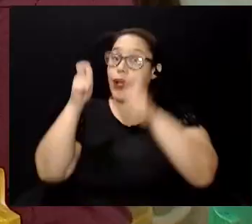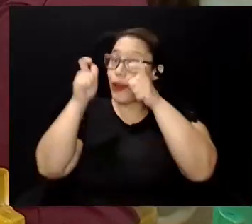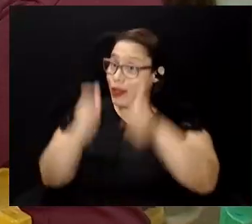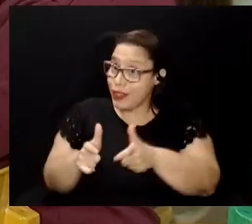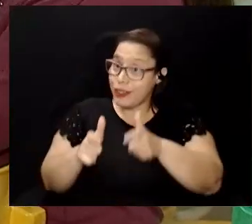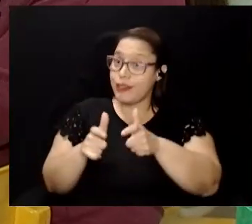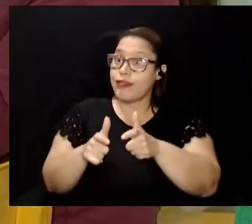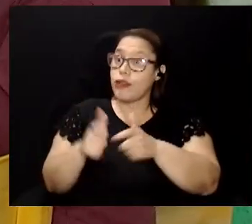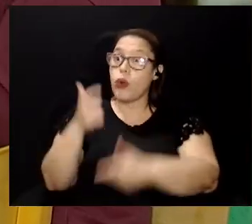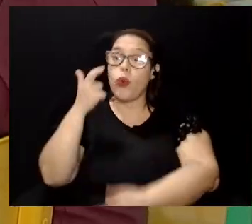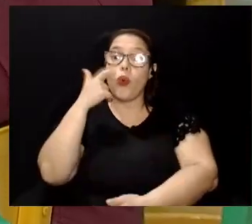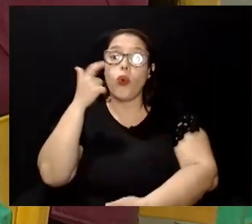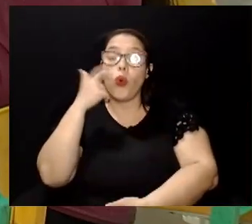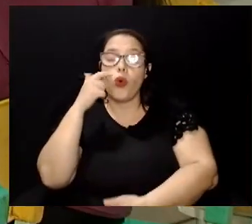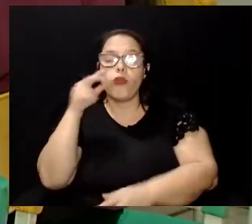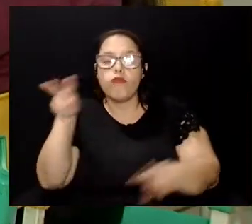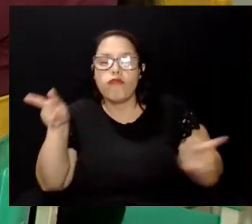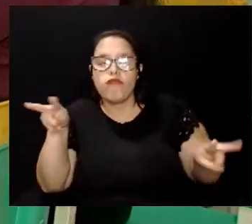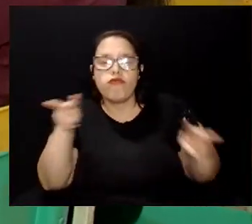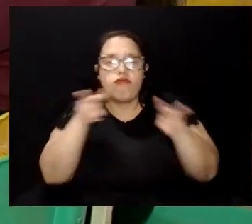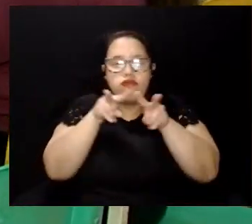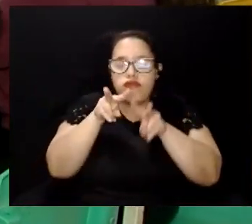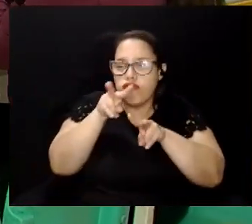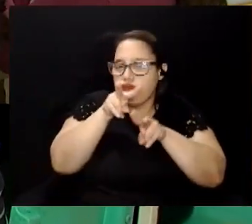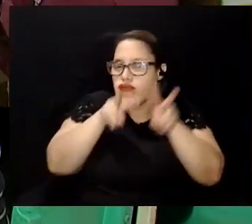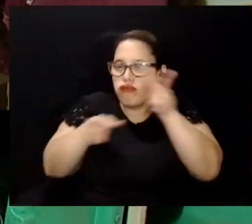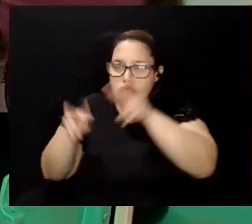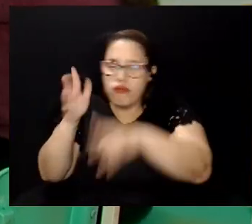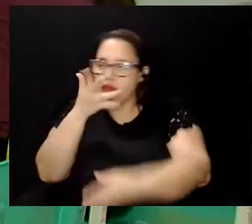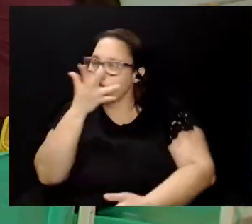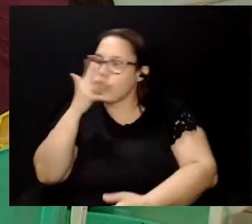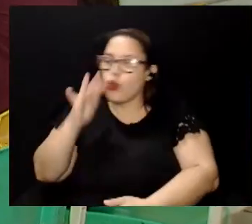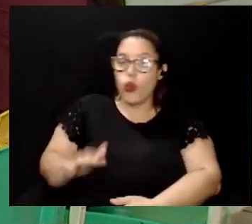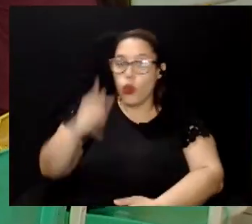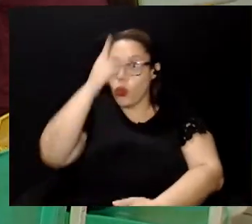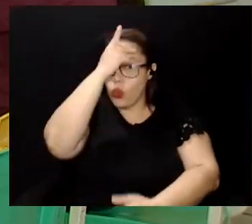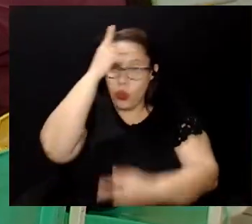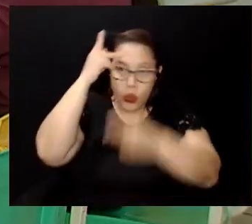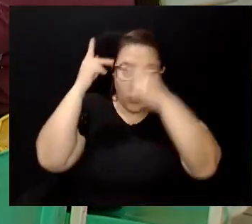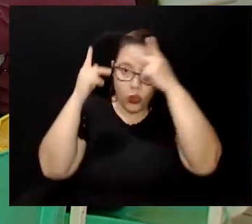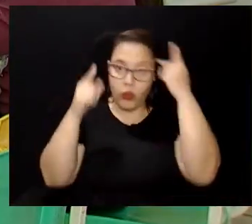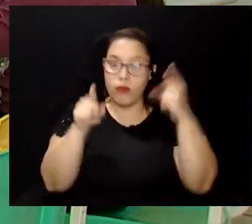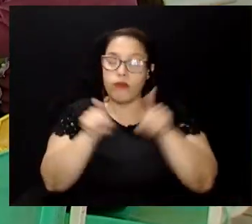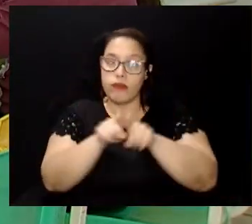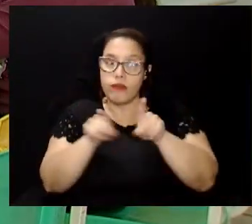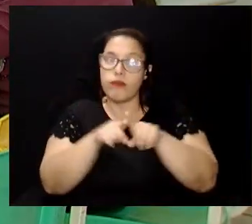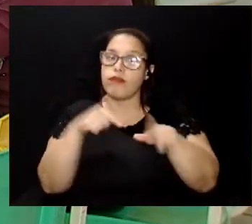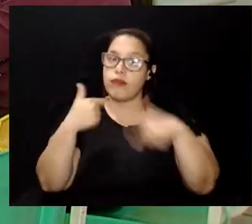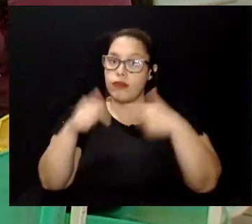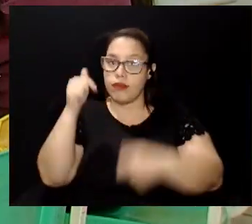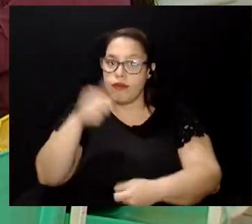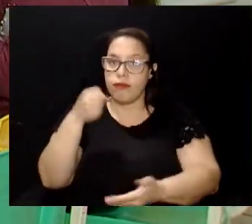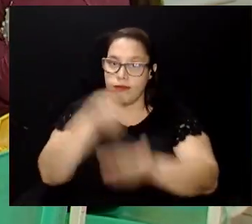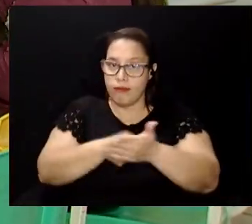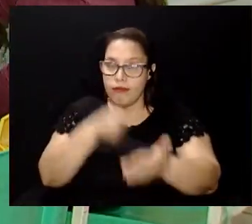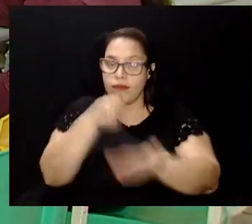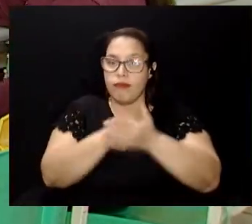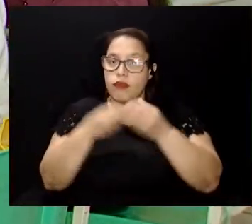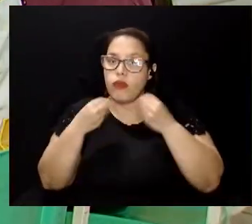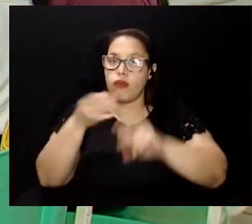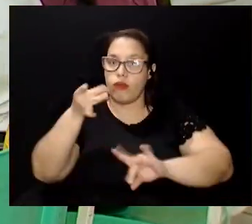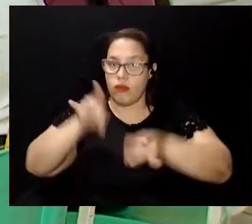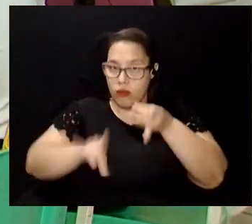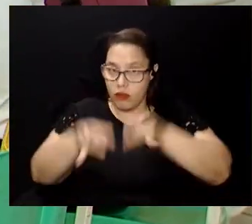também conhecer esse espaço, né, e ver no olhar também de cada criança, de cada pessoa que também trabalha,